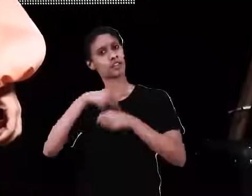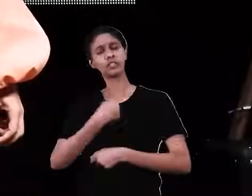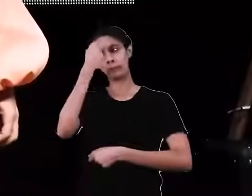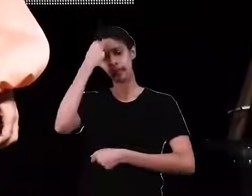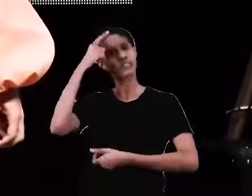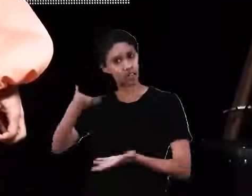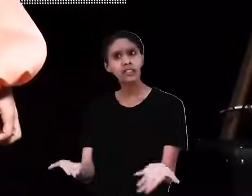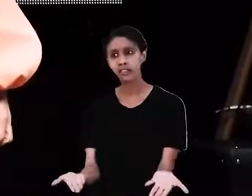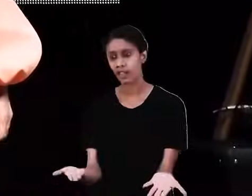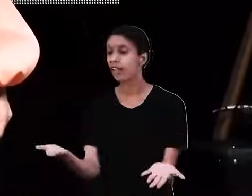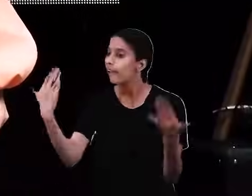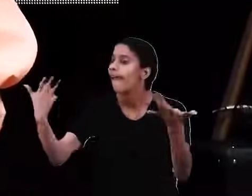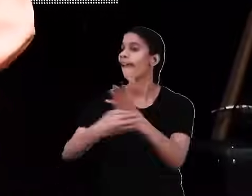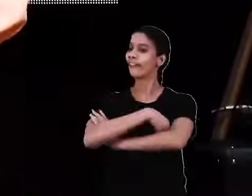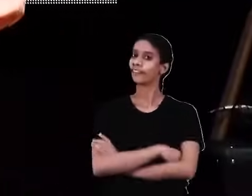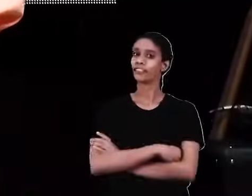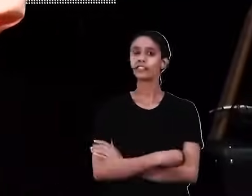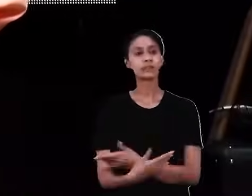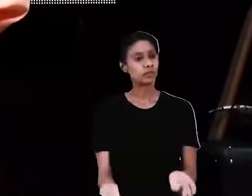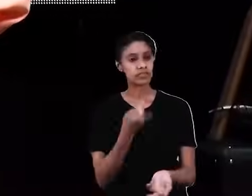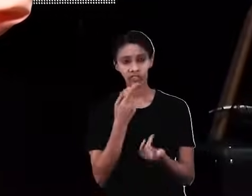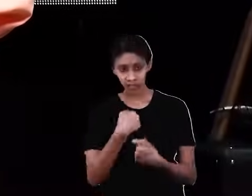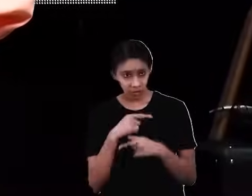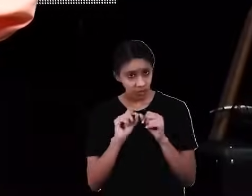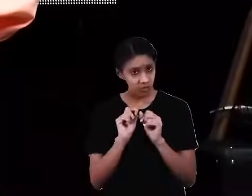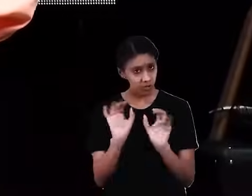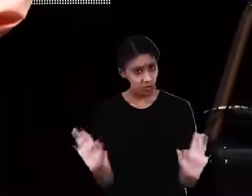gente? É ou não é, minha gente? Ixi, só faz comigo.